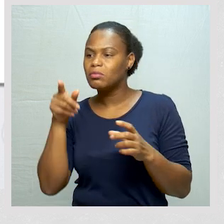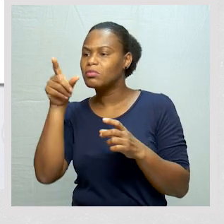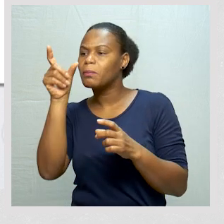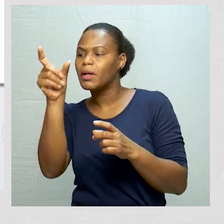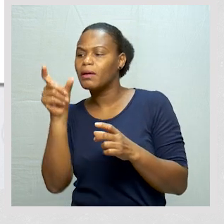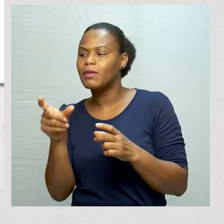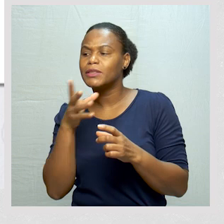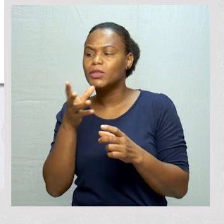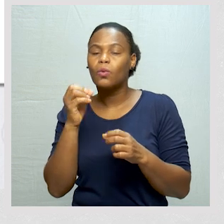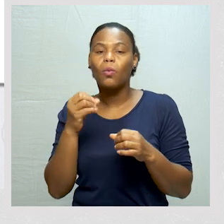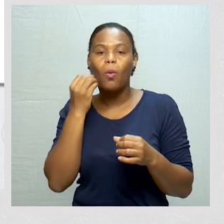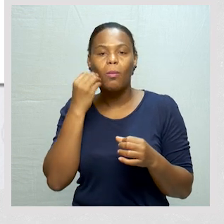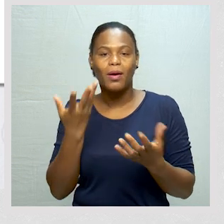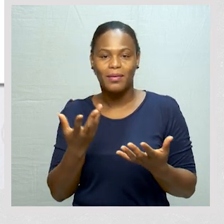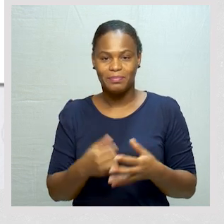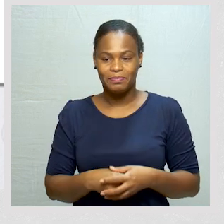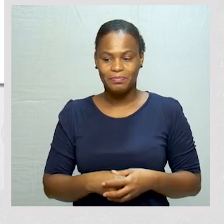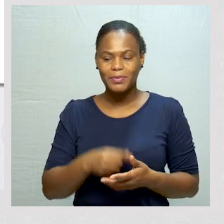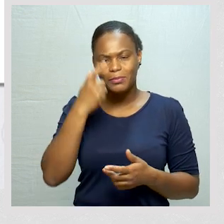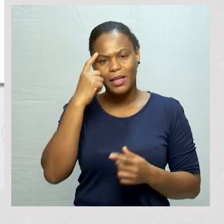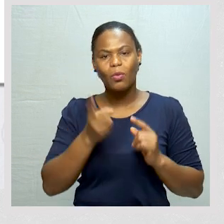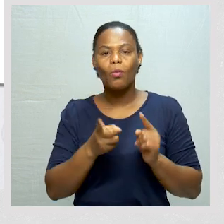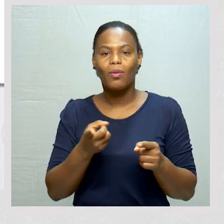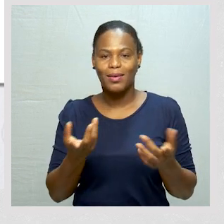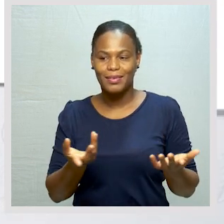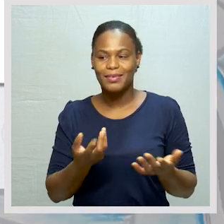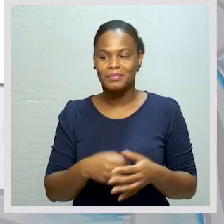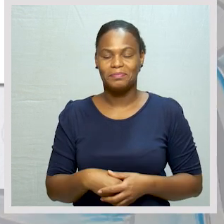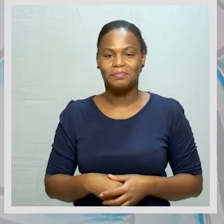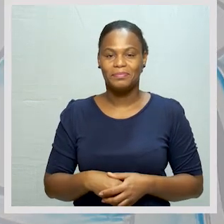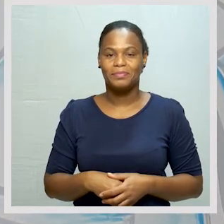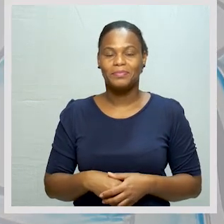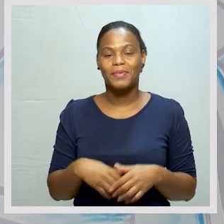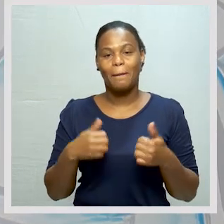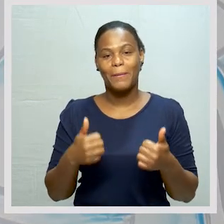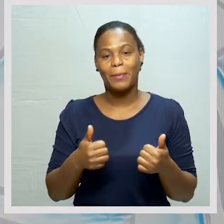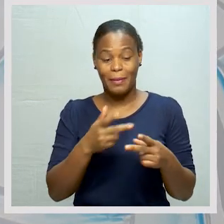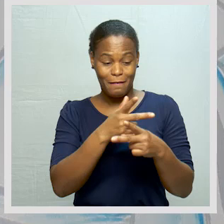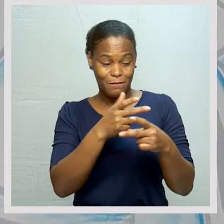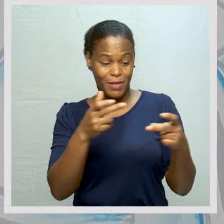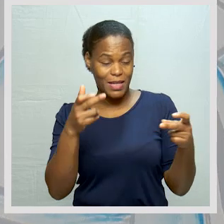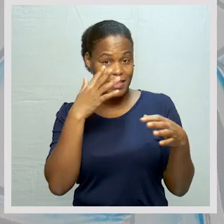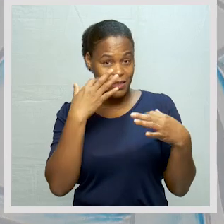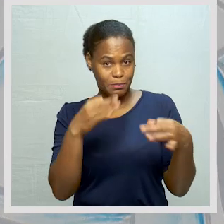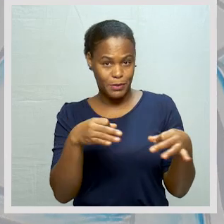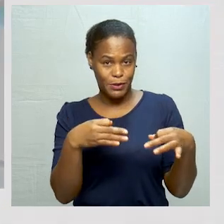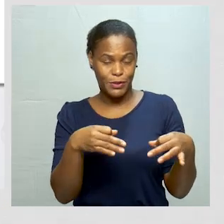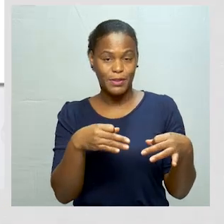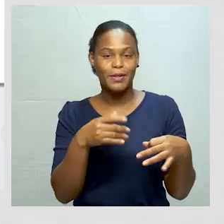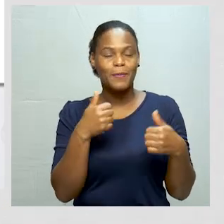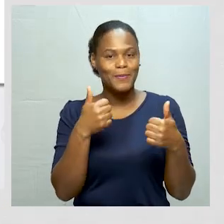simples ou para frase composta? O que é que acham? Muito bem. Frase